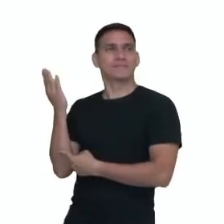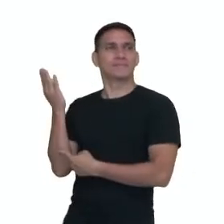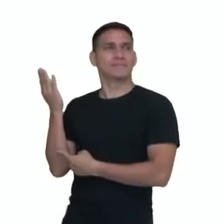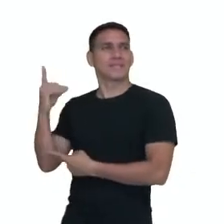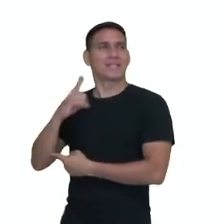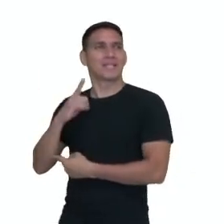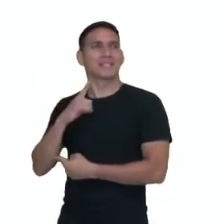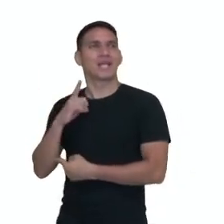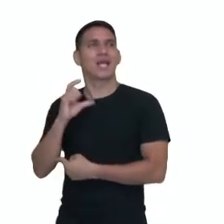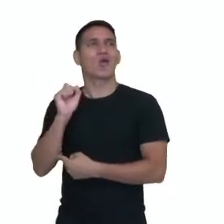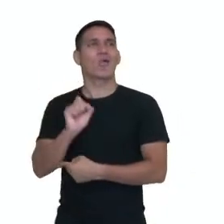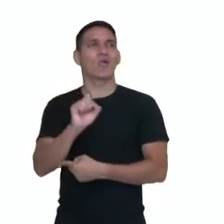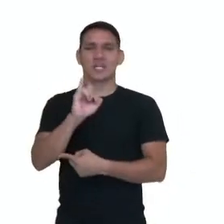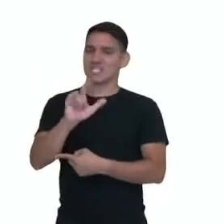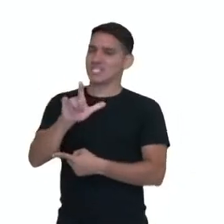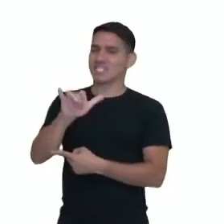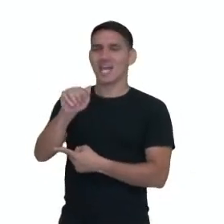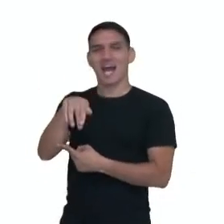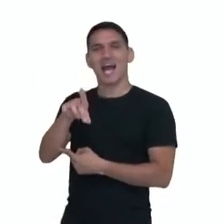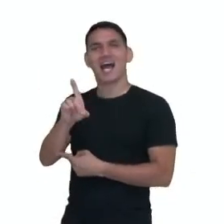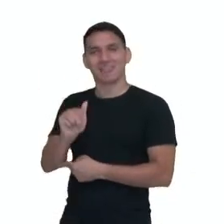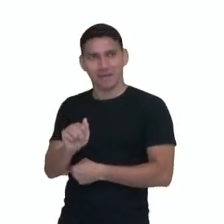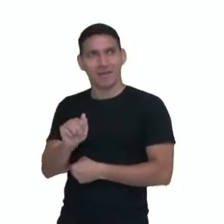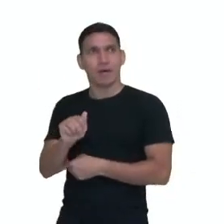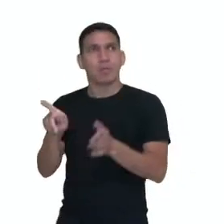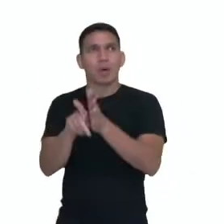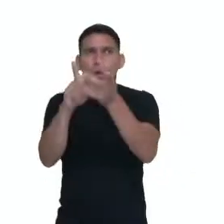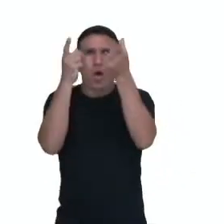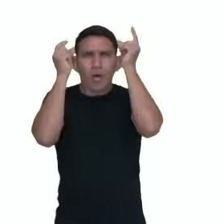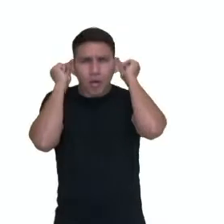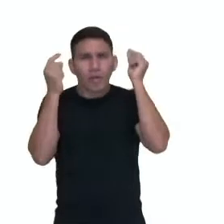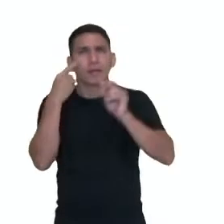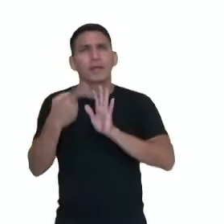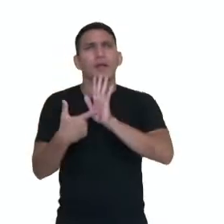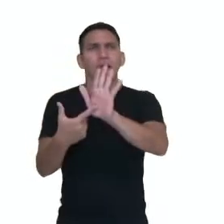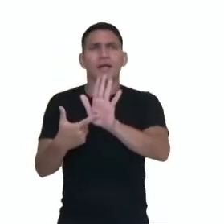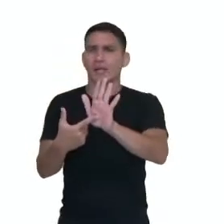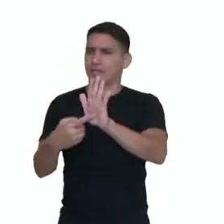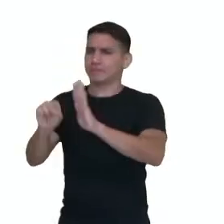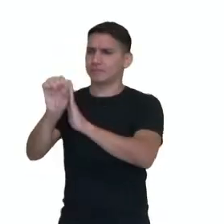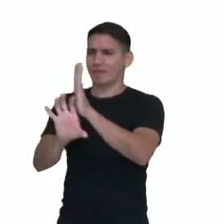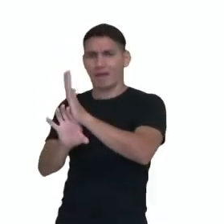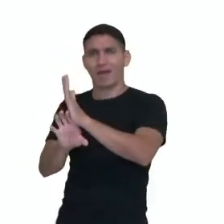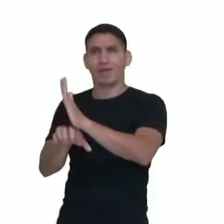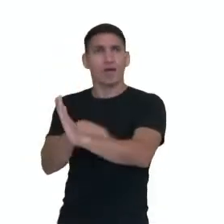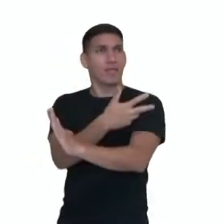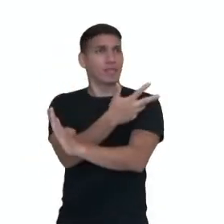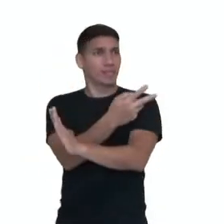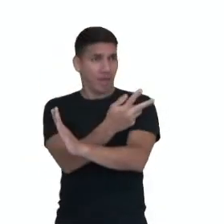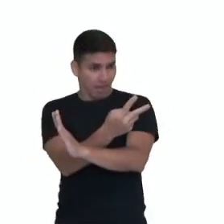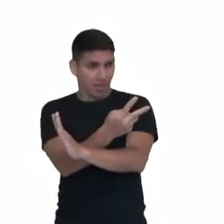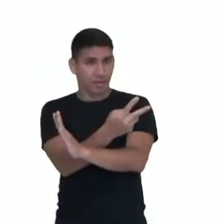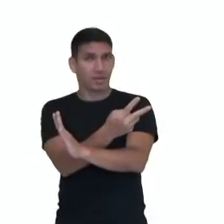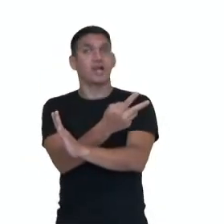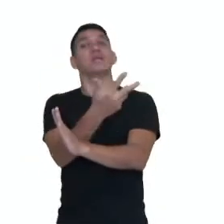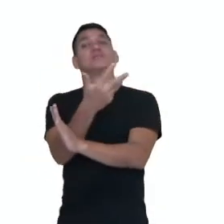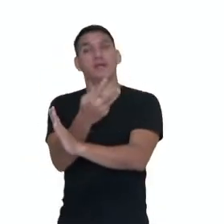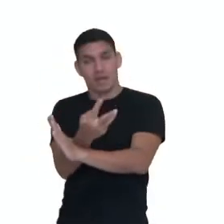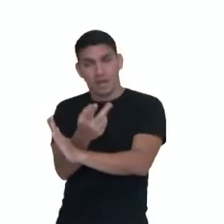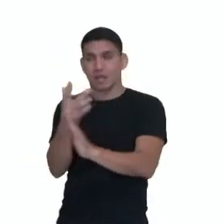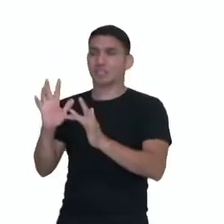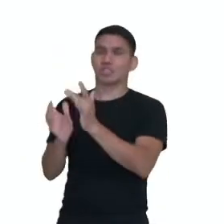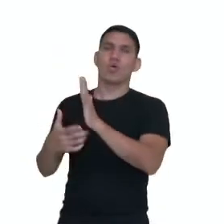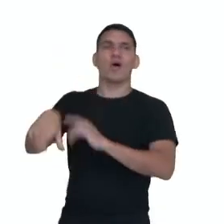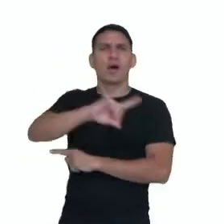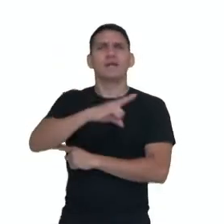século 13 e 12 a.C. Essa prática passou a ganhar destaque com o passar dos anos e fez